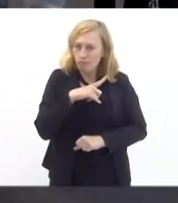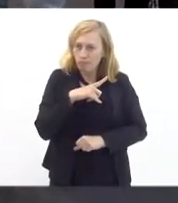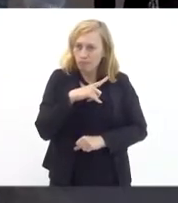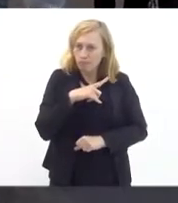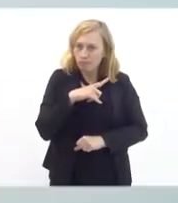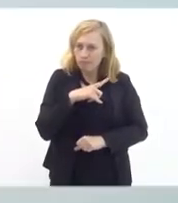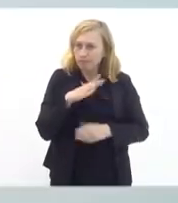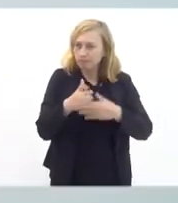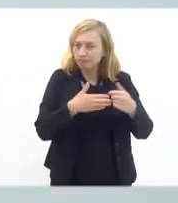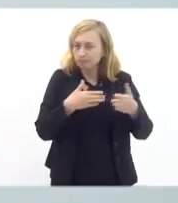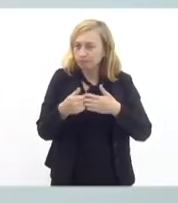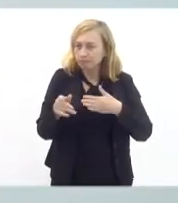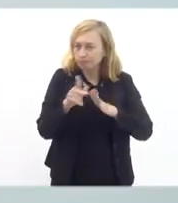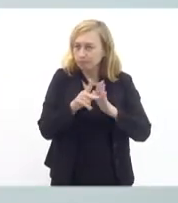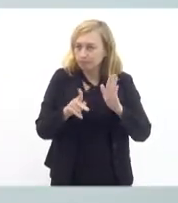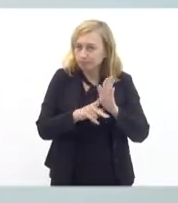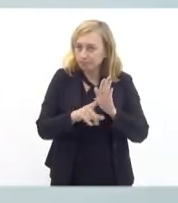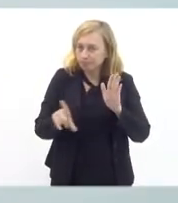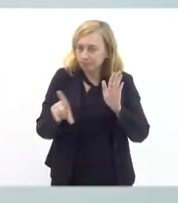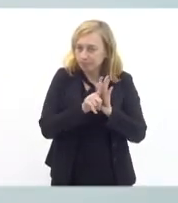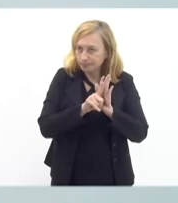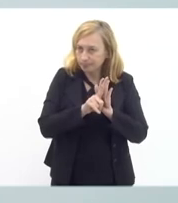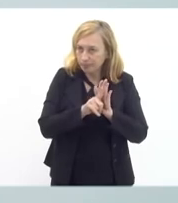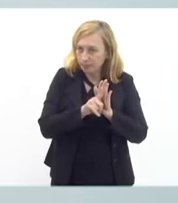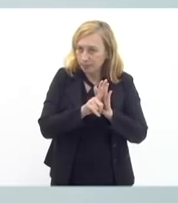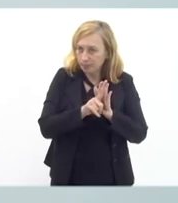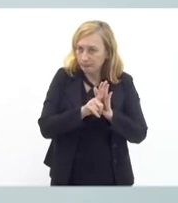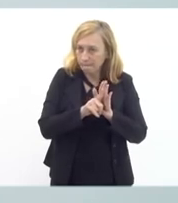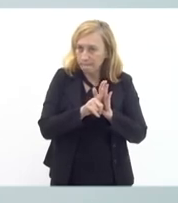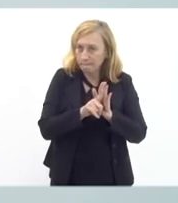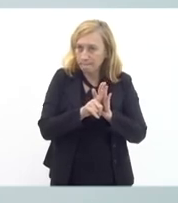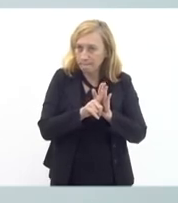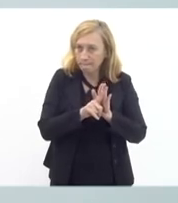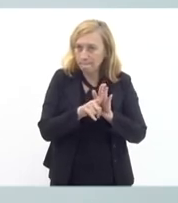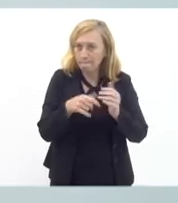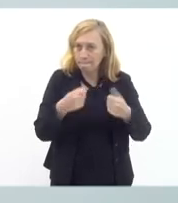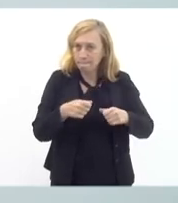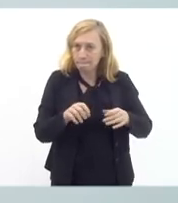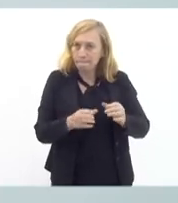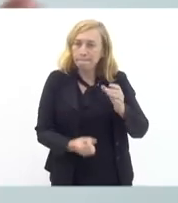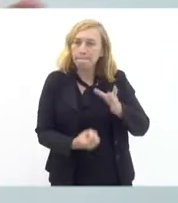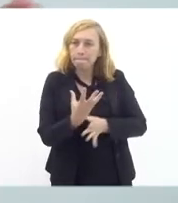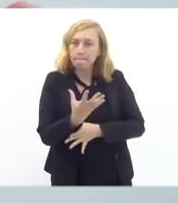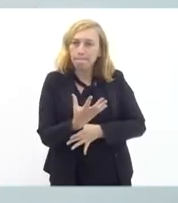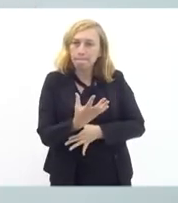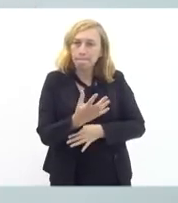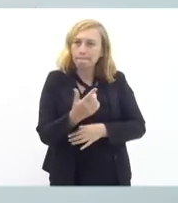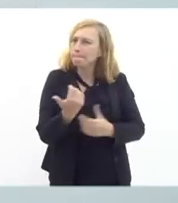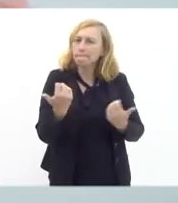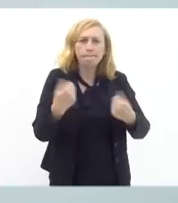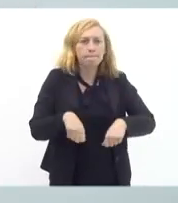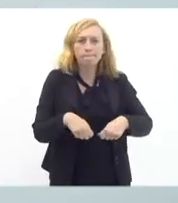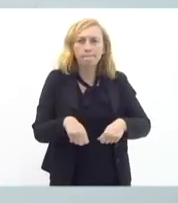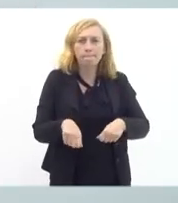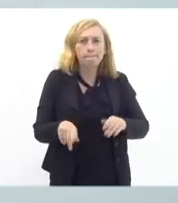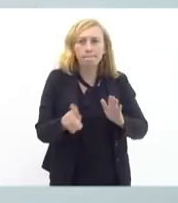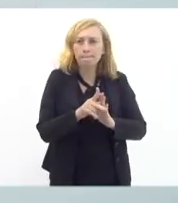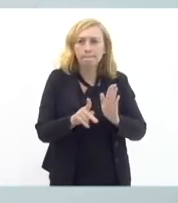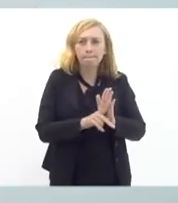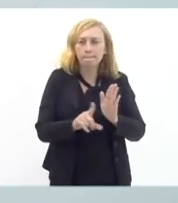que qualquer projeto de lei, primeiramente, deve ser construído por ampla... Mas não precisa de projeto de lei,